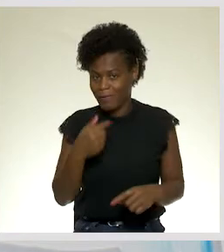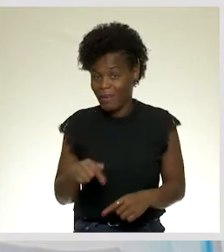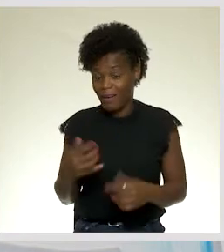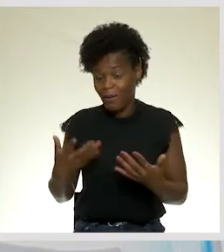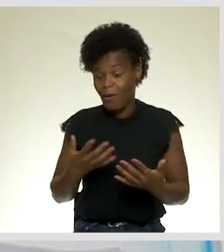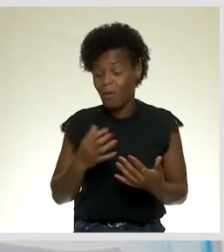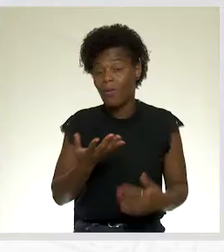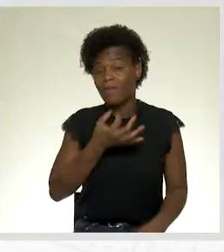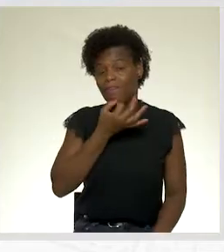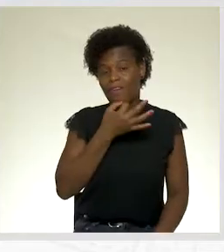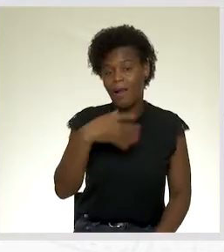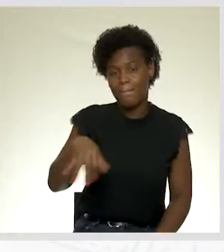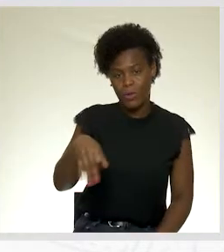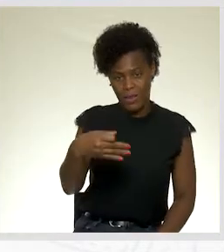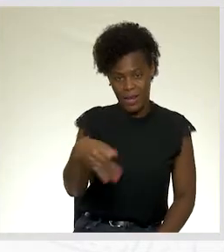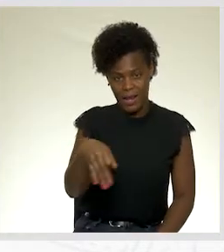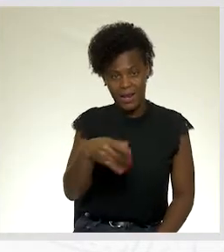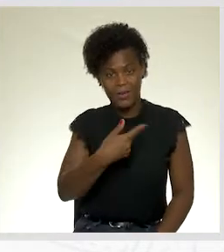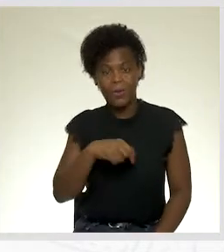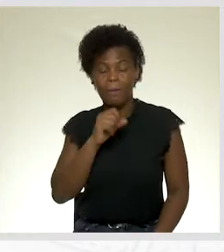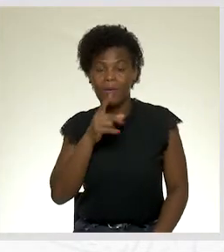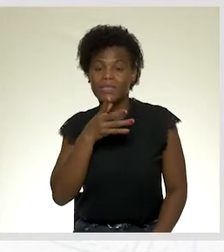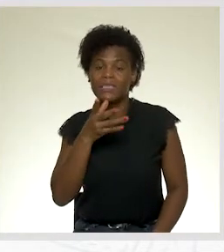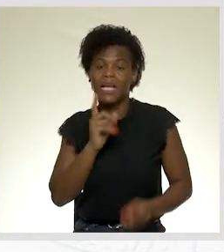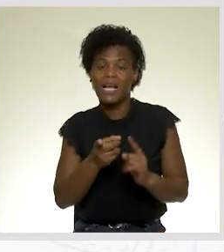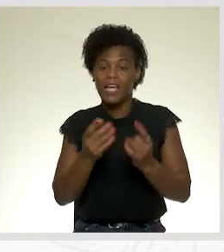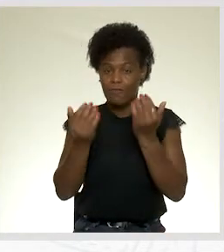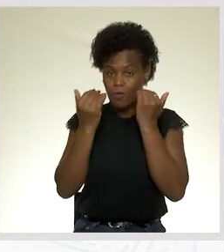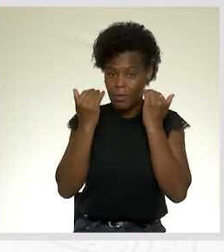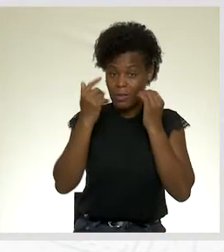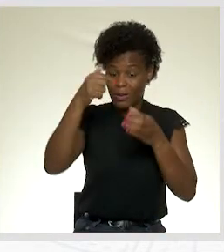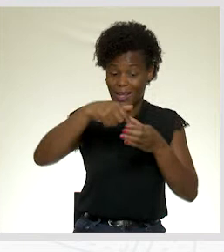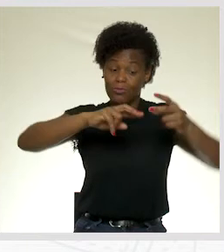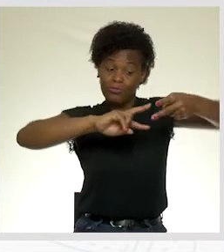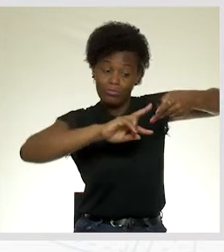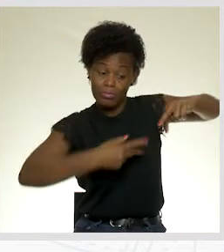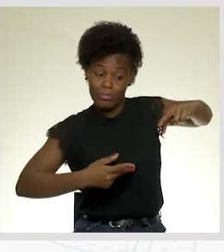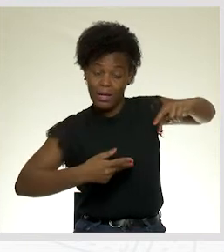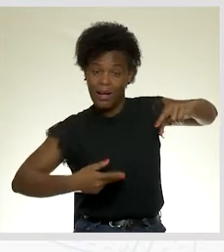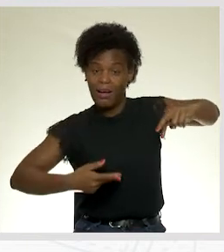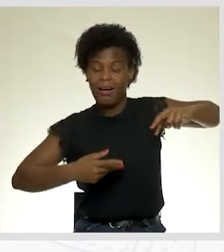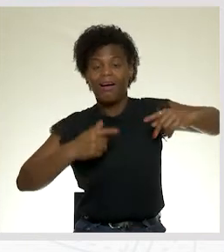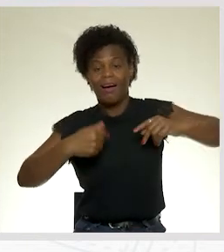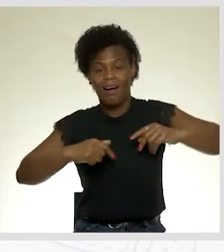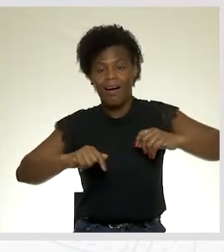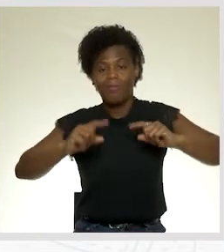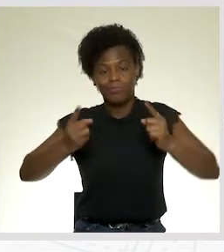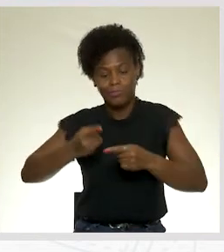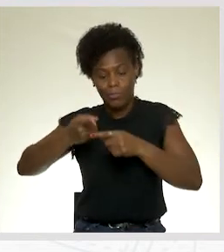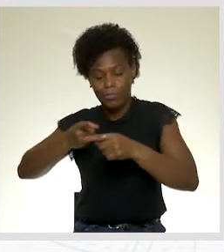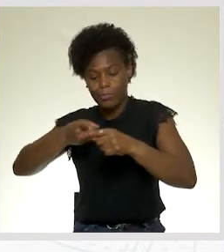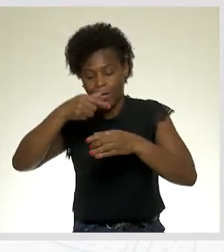falar de proteínas, nós podemos dizer o seguinte, que a informação contida no gene conduz à síntese de proteínas, que